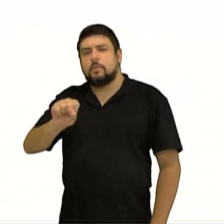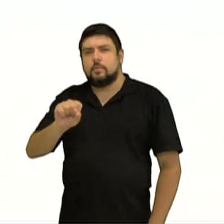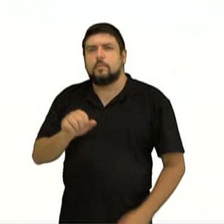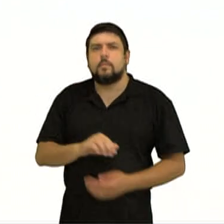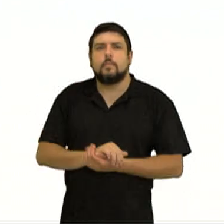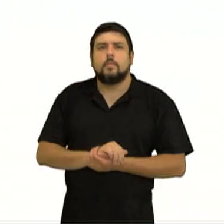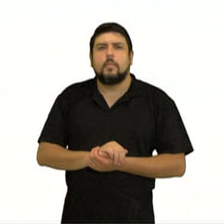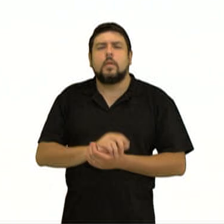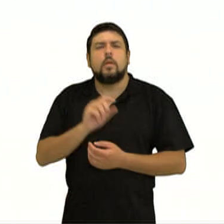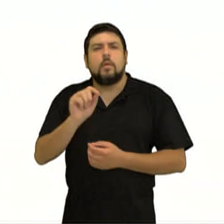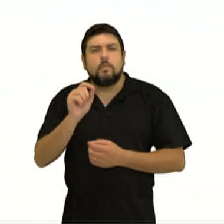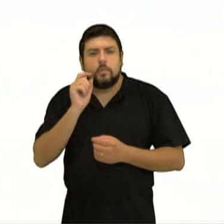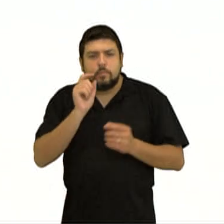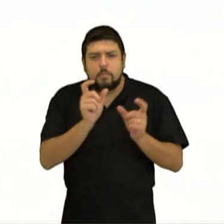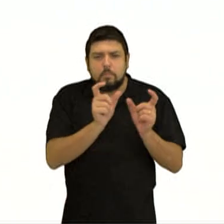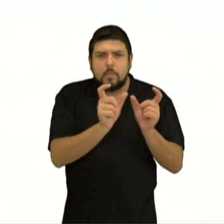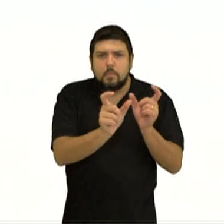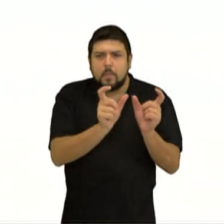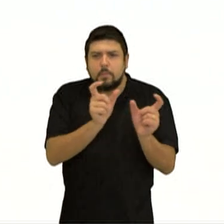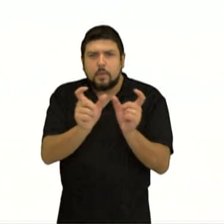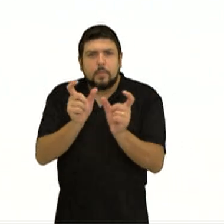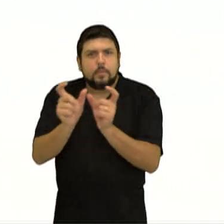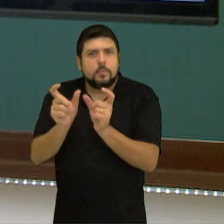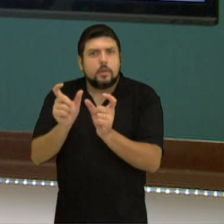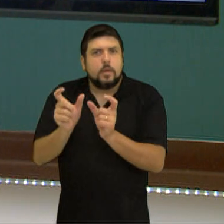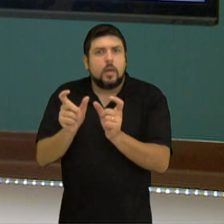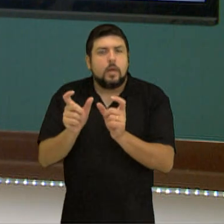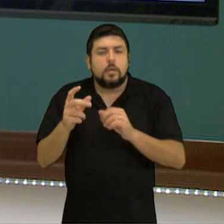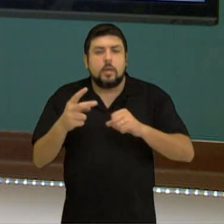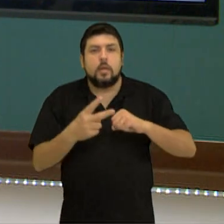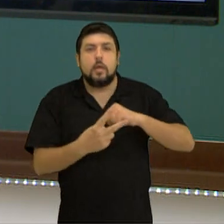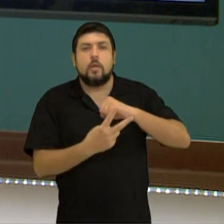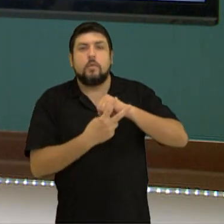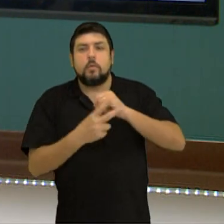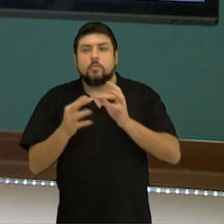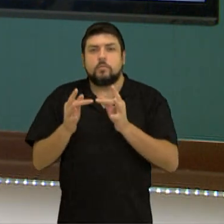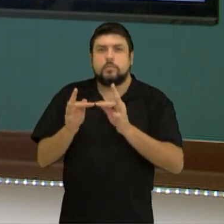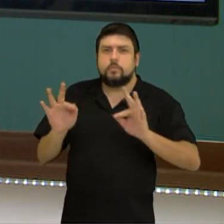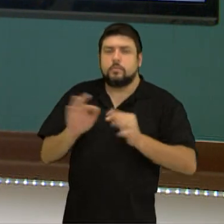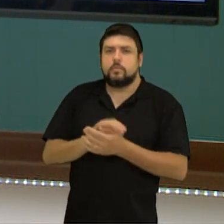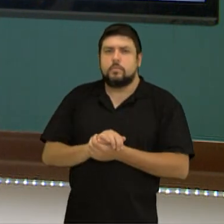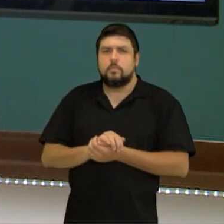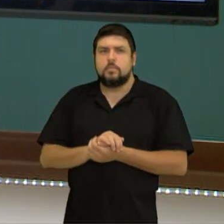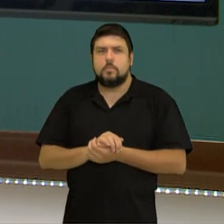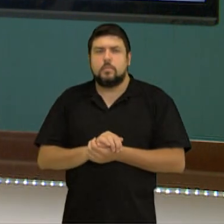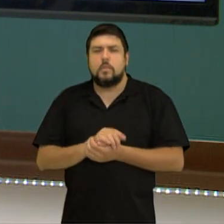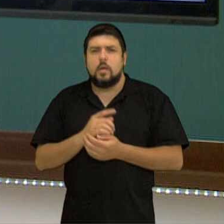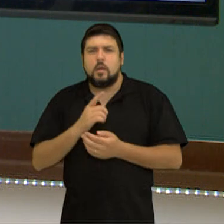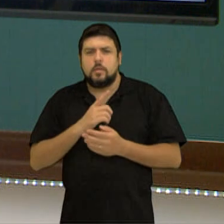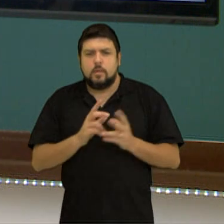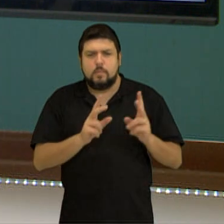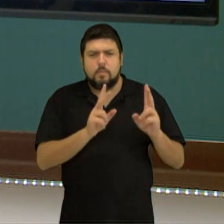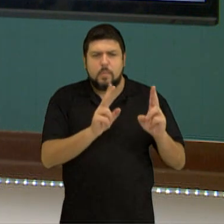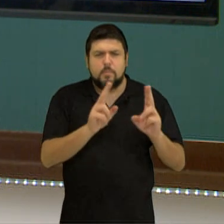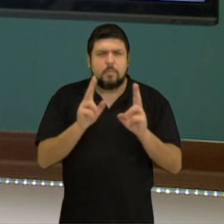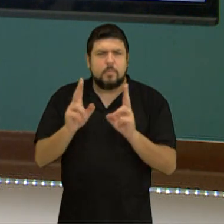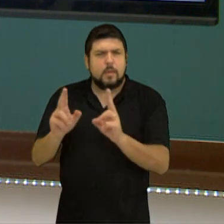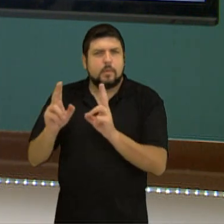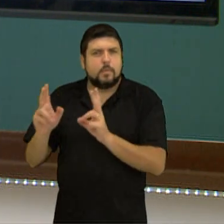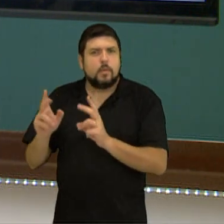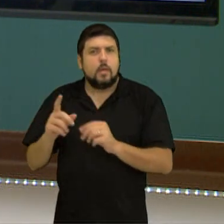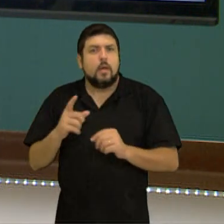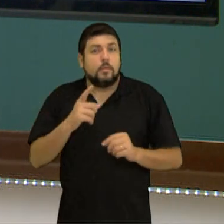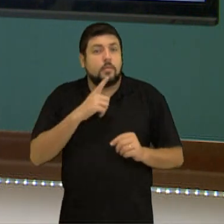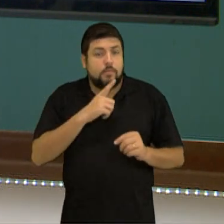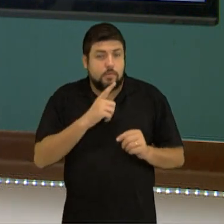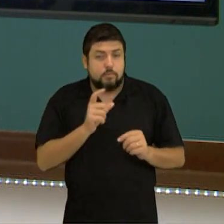que aparecem em seus significados. Praticar é colocar em uso. Várias cenas do seriado muito divertidas vão aparecer.